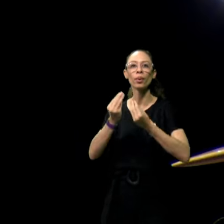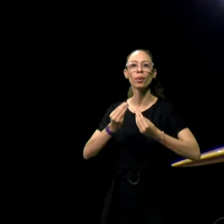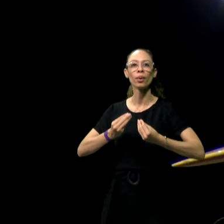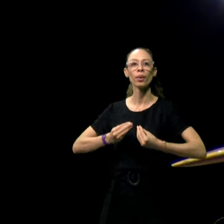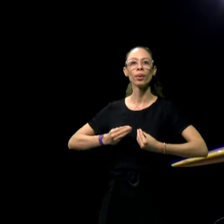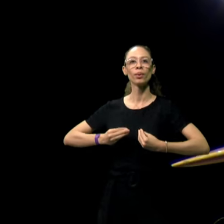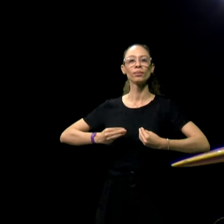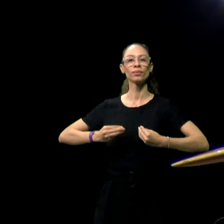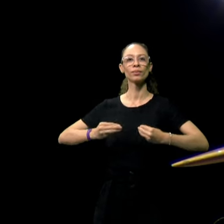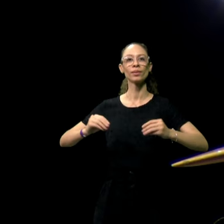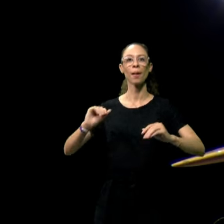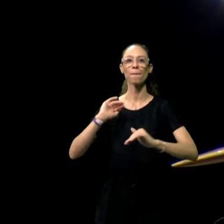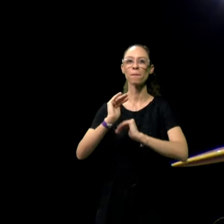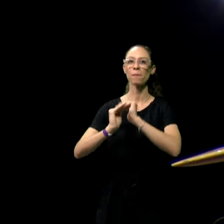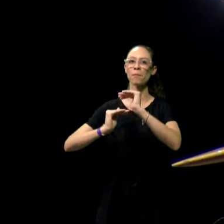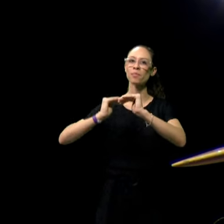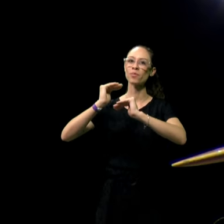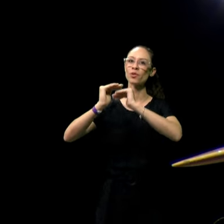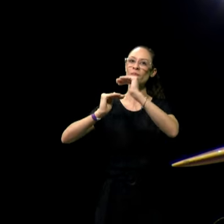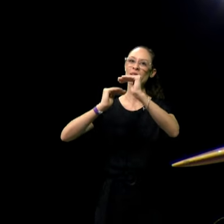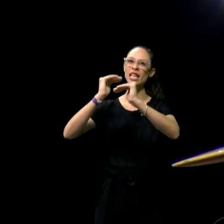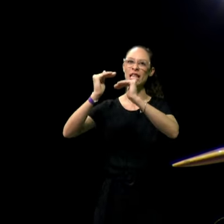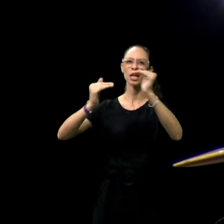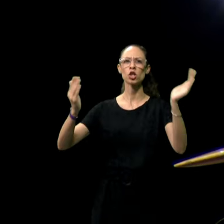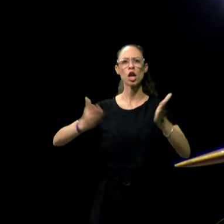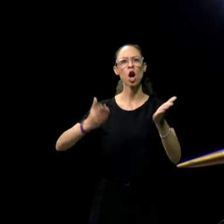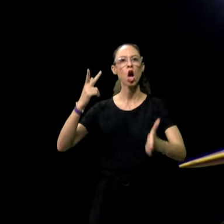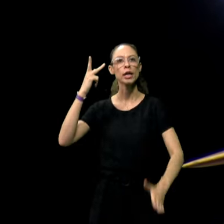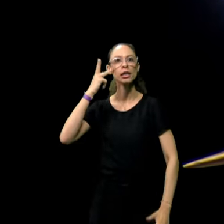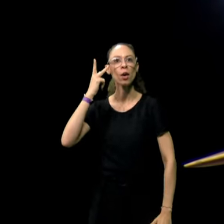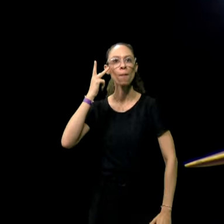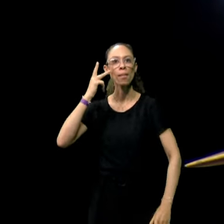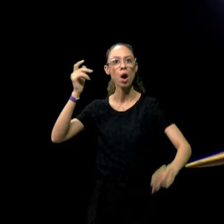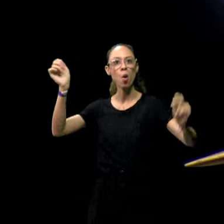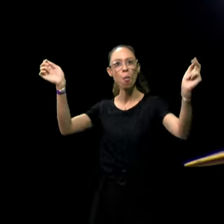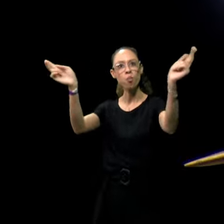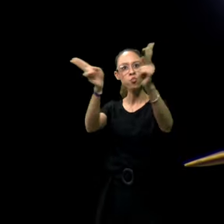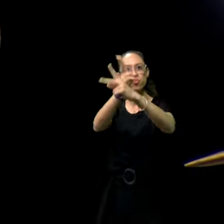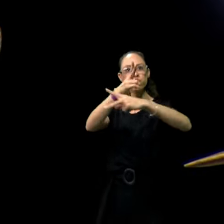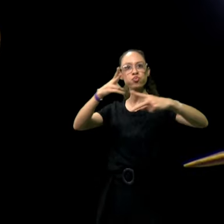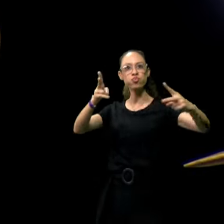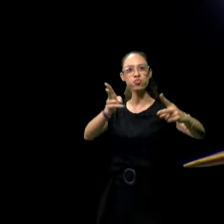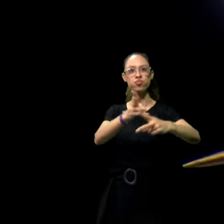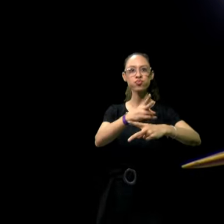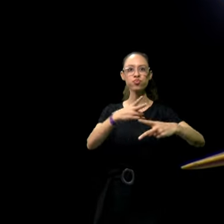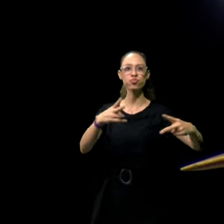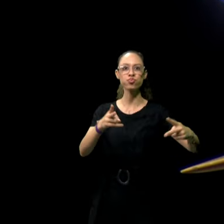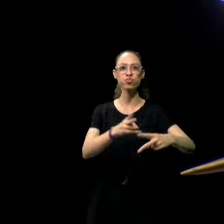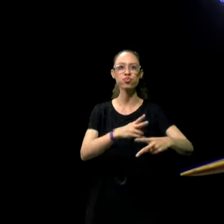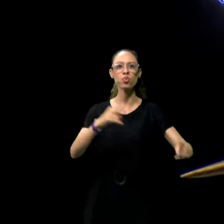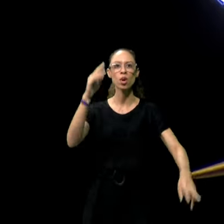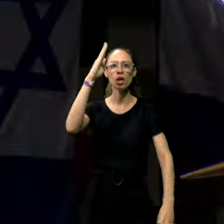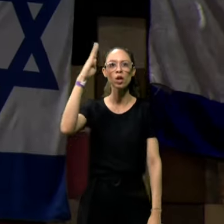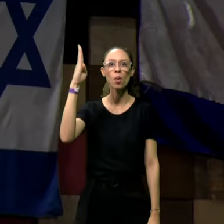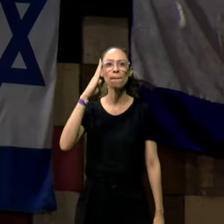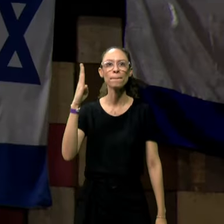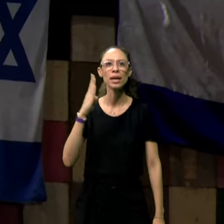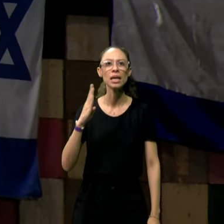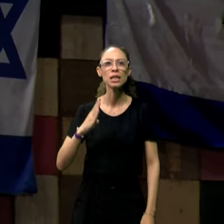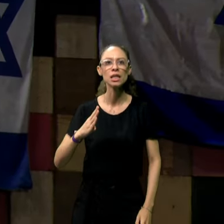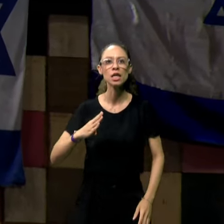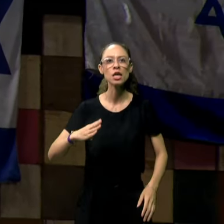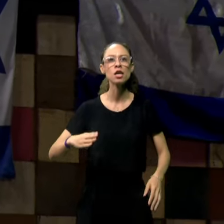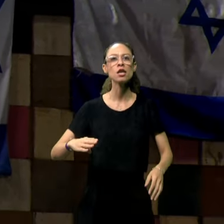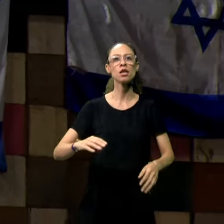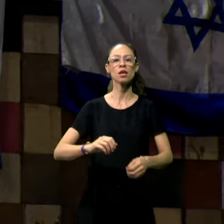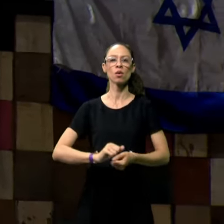E esse vento sopra em São Paulo. Esse vento sopra no Brasil. Esse vento sopra em Meio